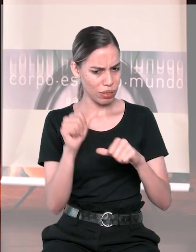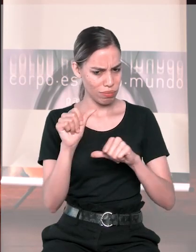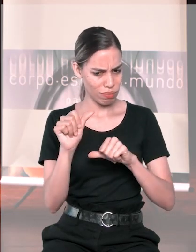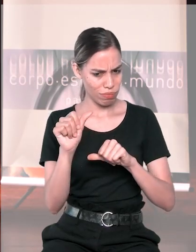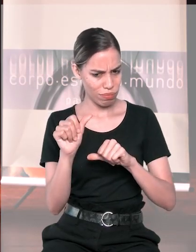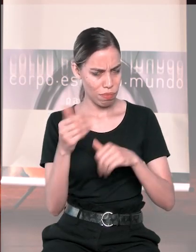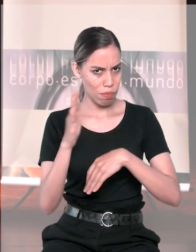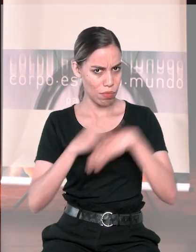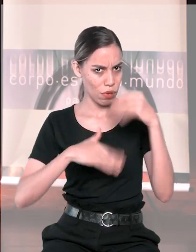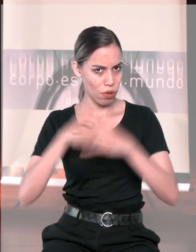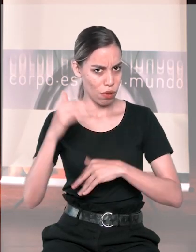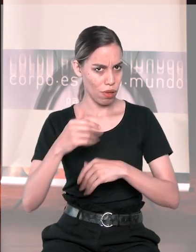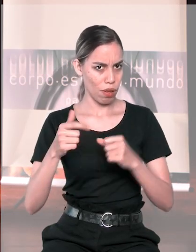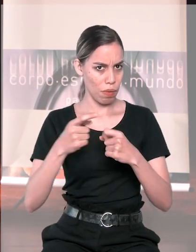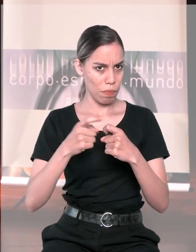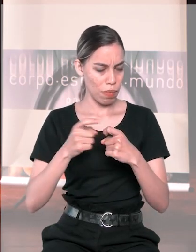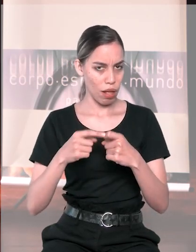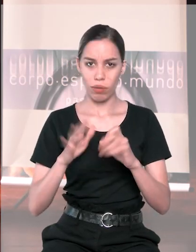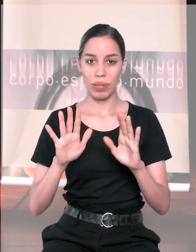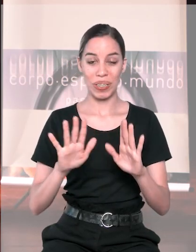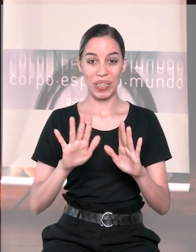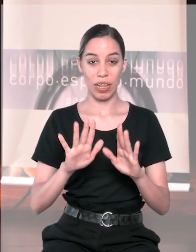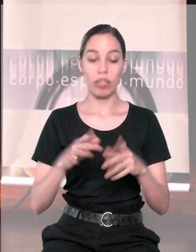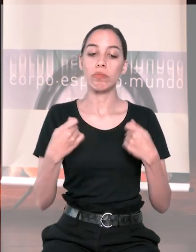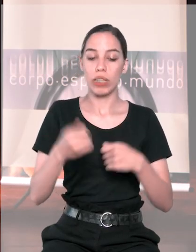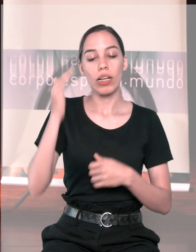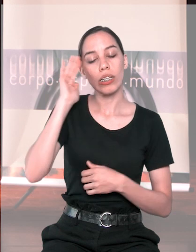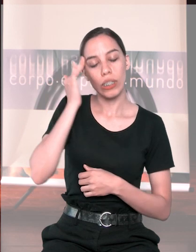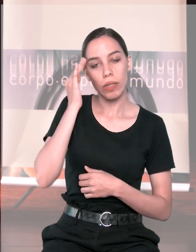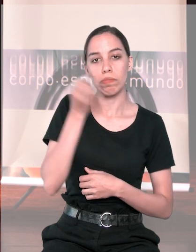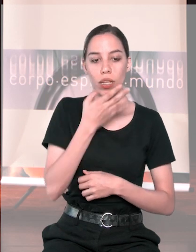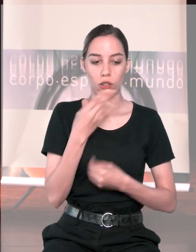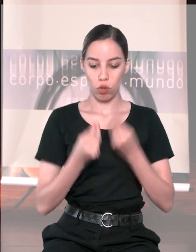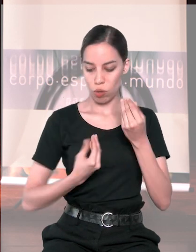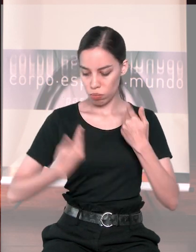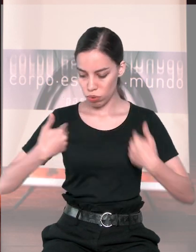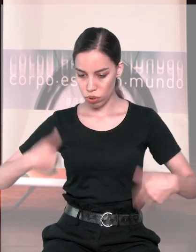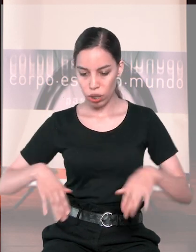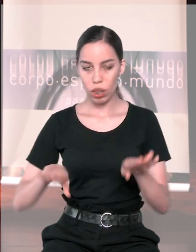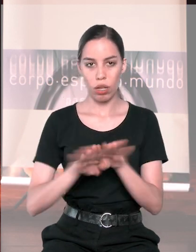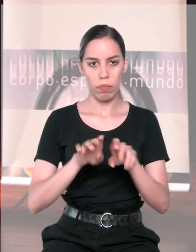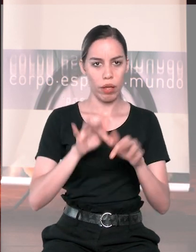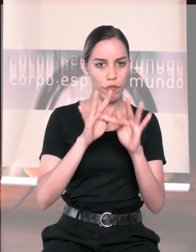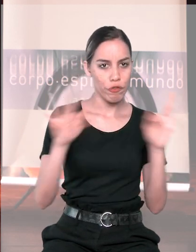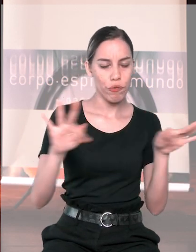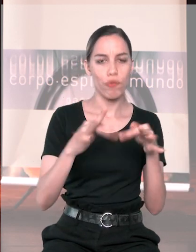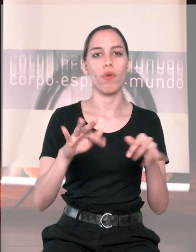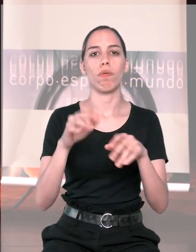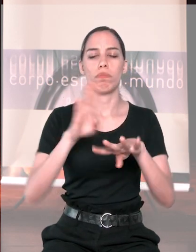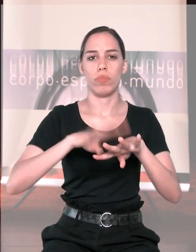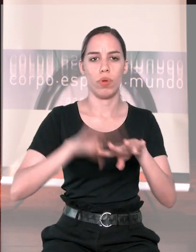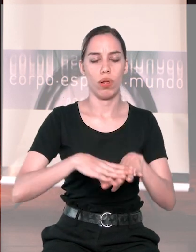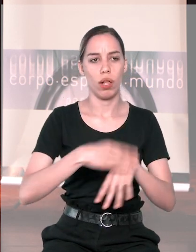precisava entender o corpo, você precisava entender a dinâmica, precisava entender a dinâmica dos fluidos, precisava entender fórmulas matemáticas. E o Valéry ficava